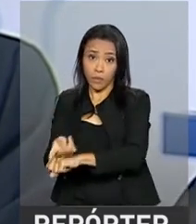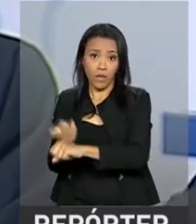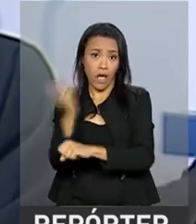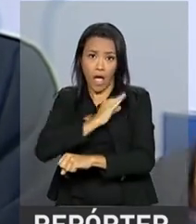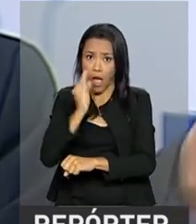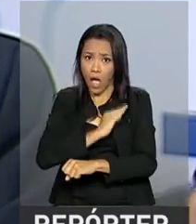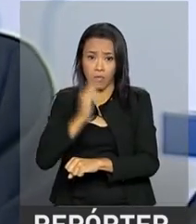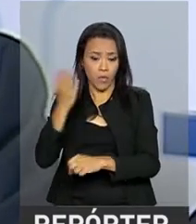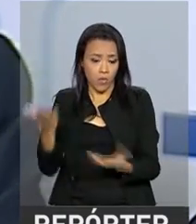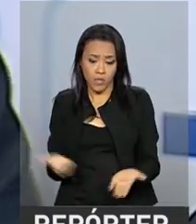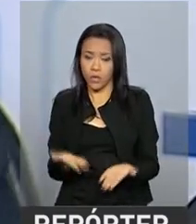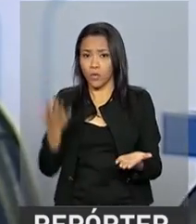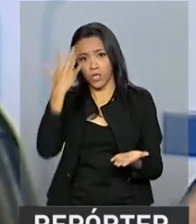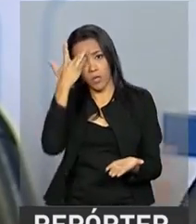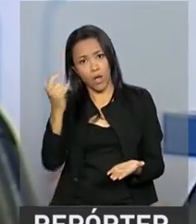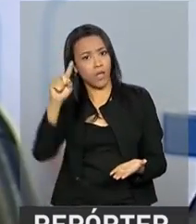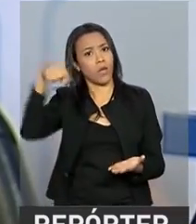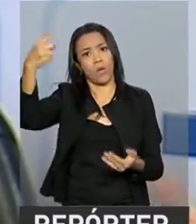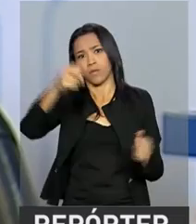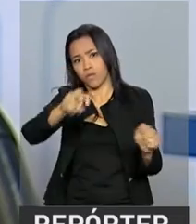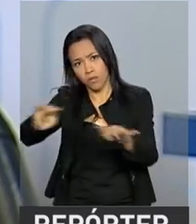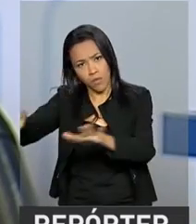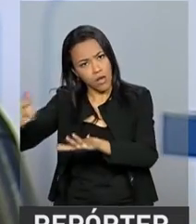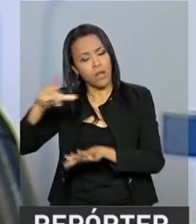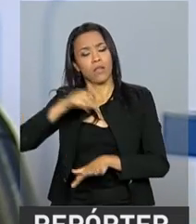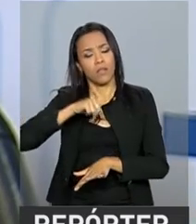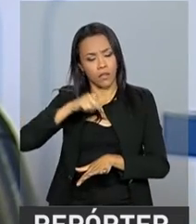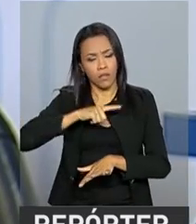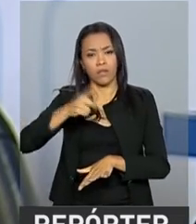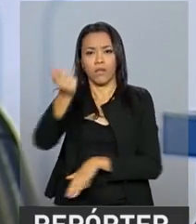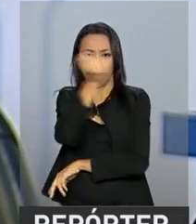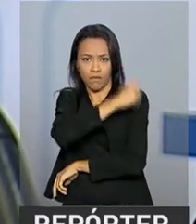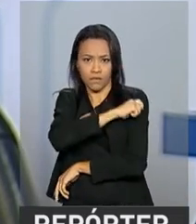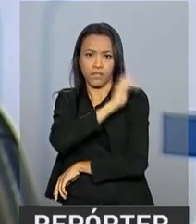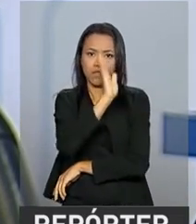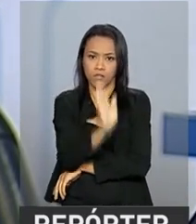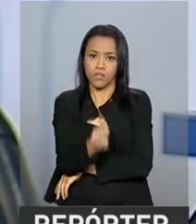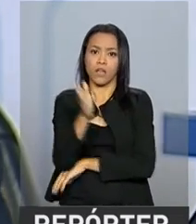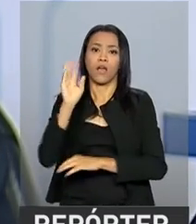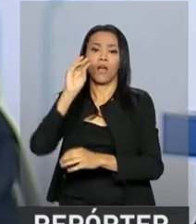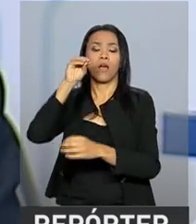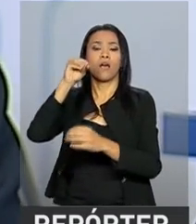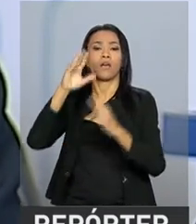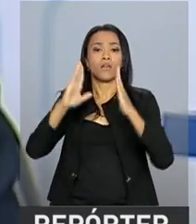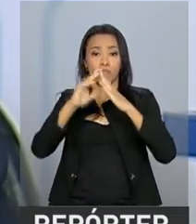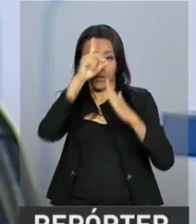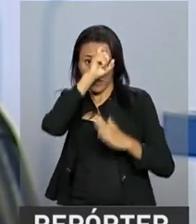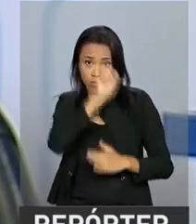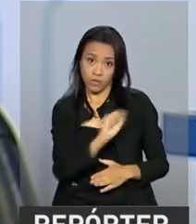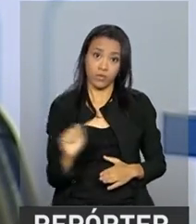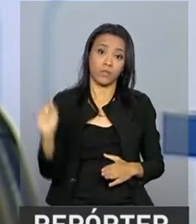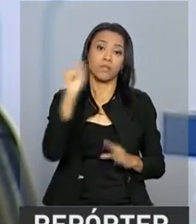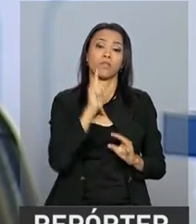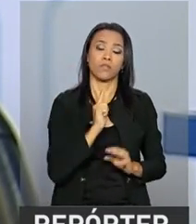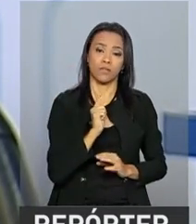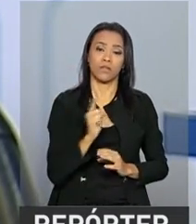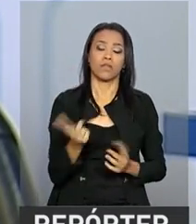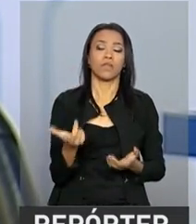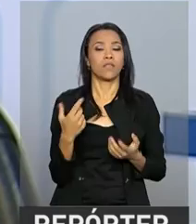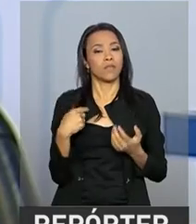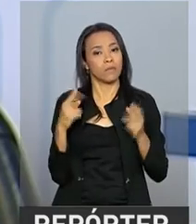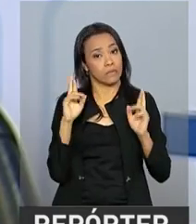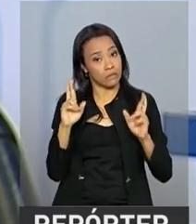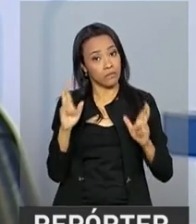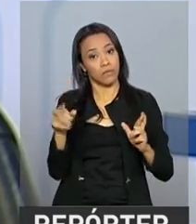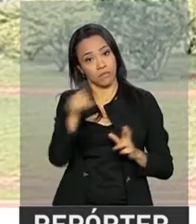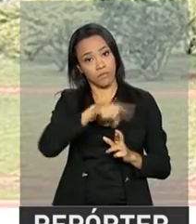ser hoje, amanhã, semana que vem, as vacinas já estão disponíveis, né? E nós esperamos contar, de fato, com a mobilização